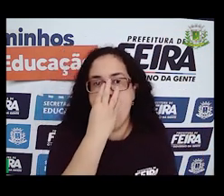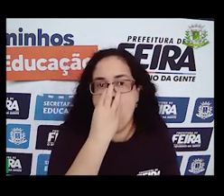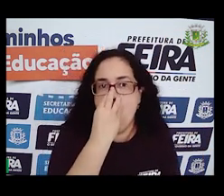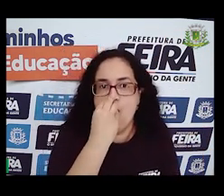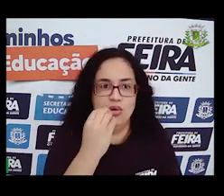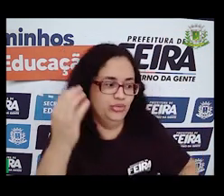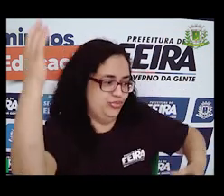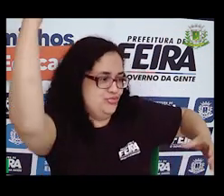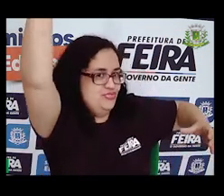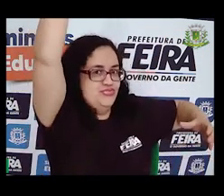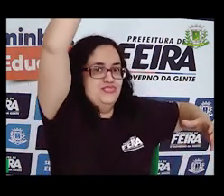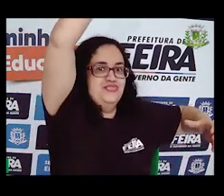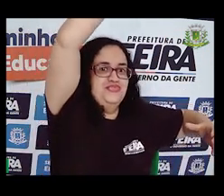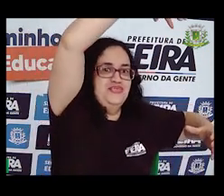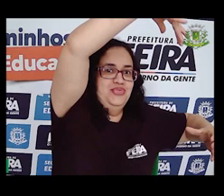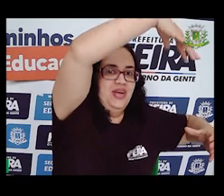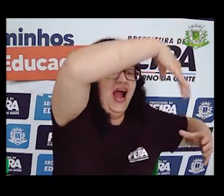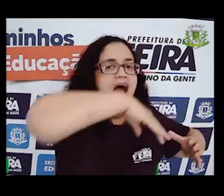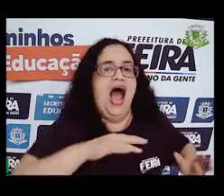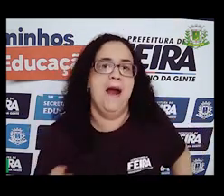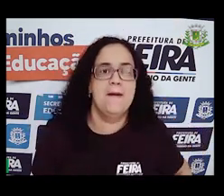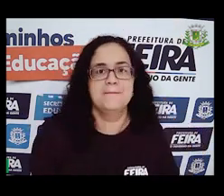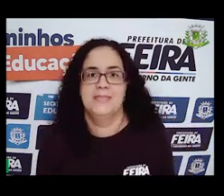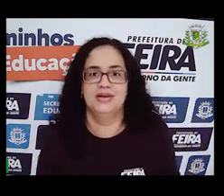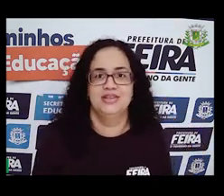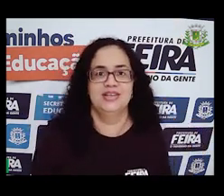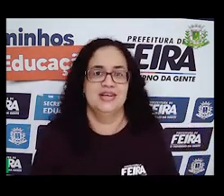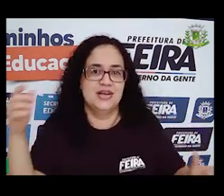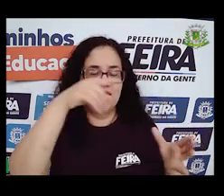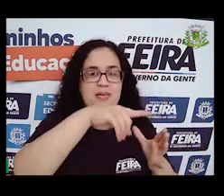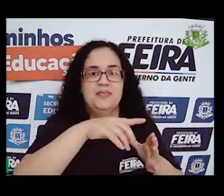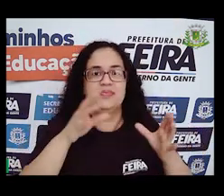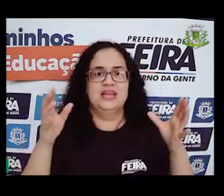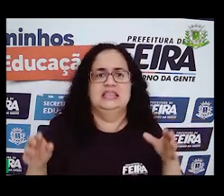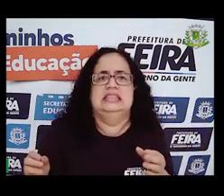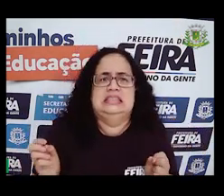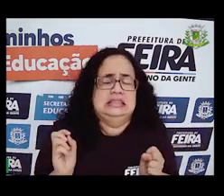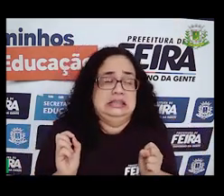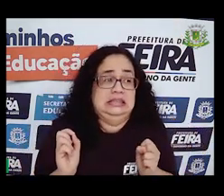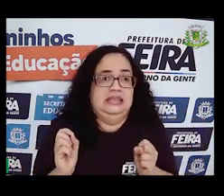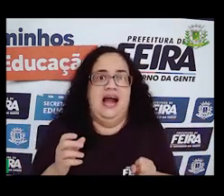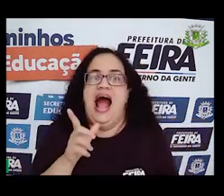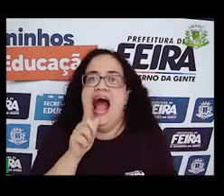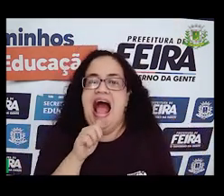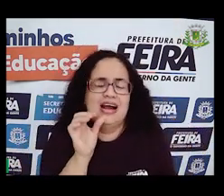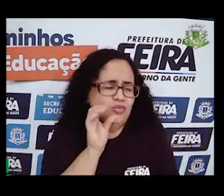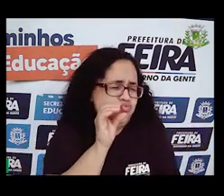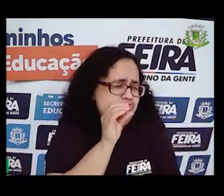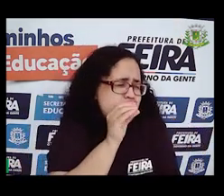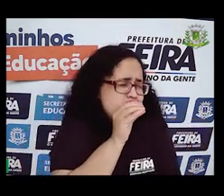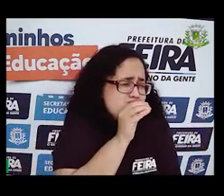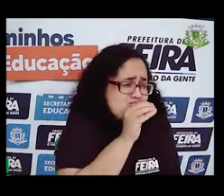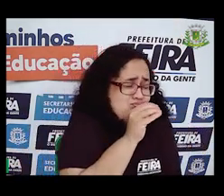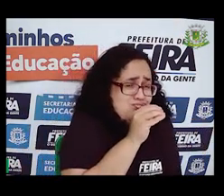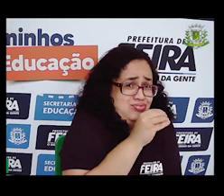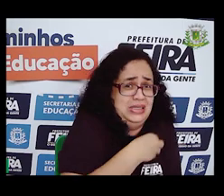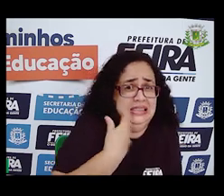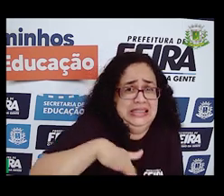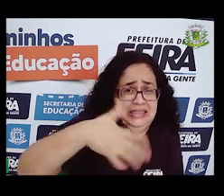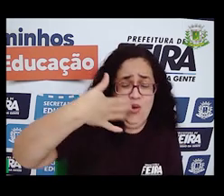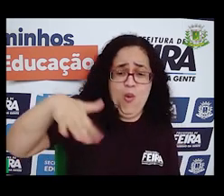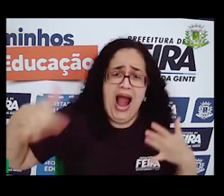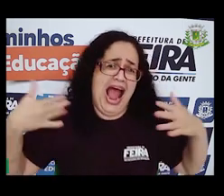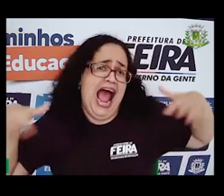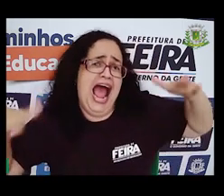lobo entrou na chaminé, caiu bem dentro do balde, cheio de água fervendo.